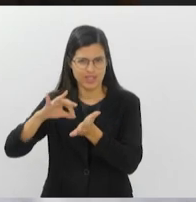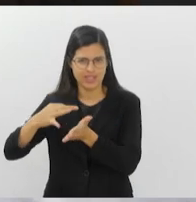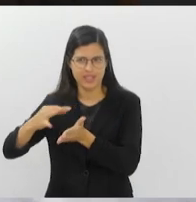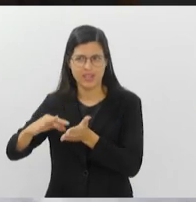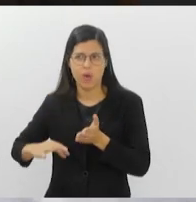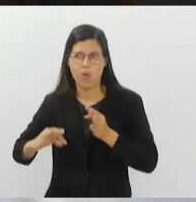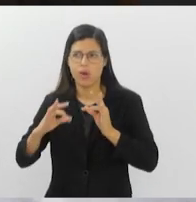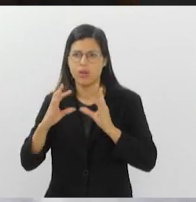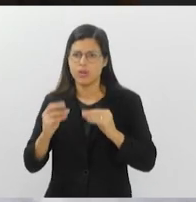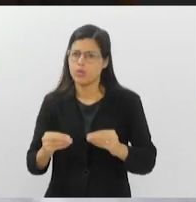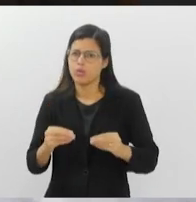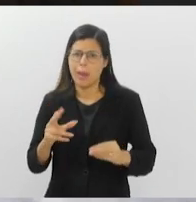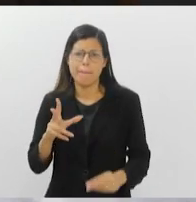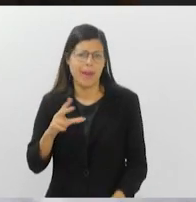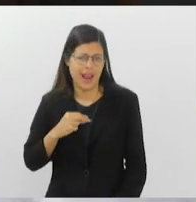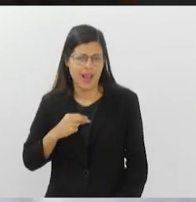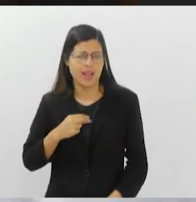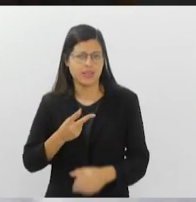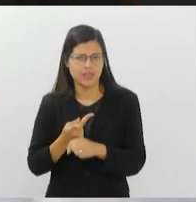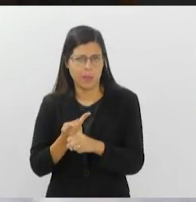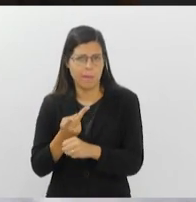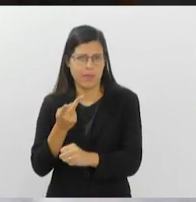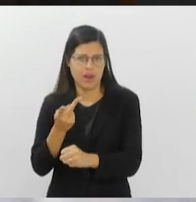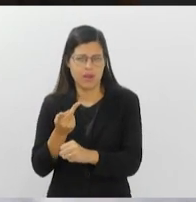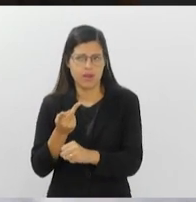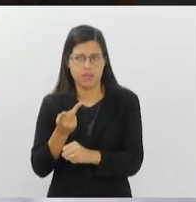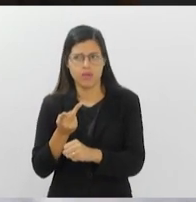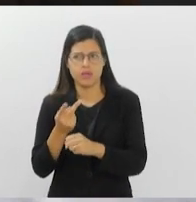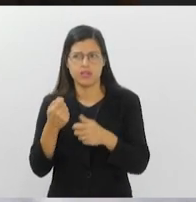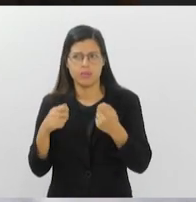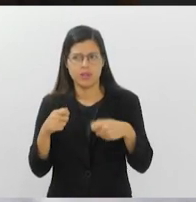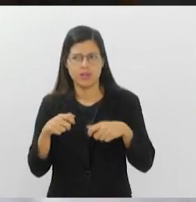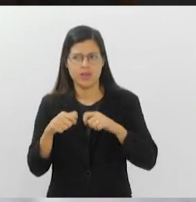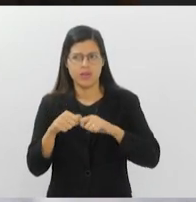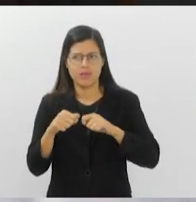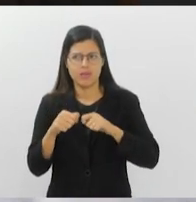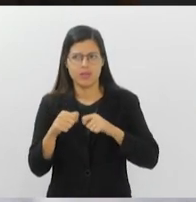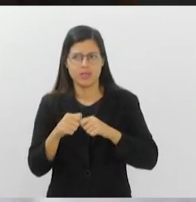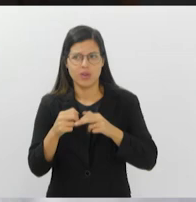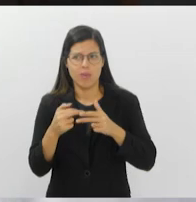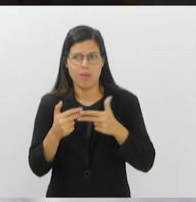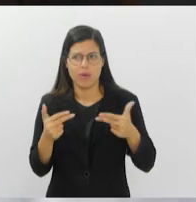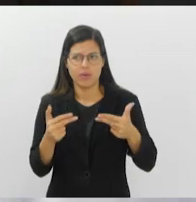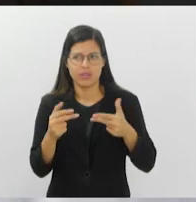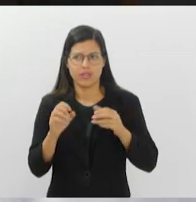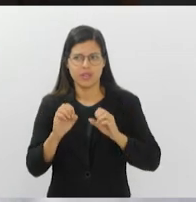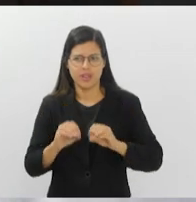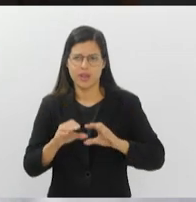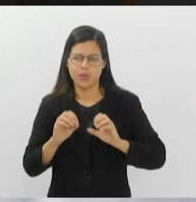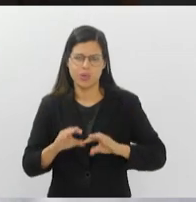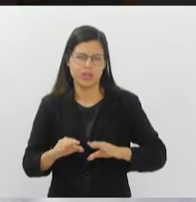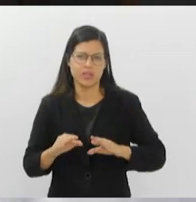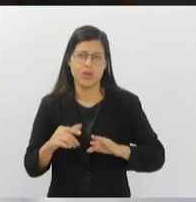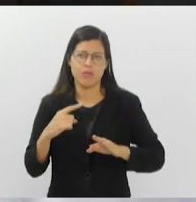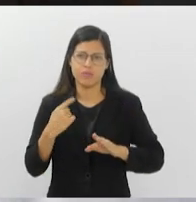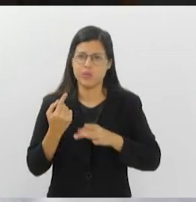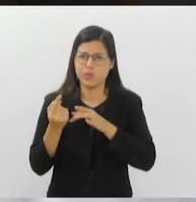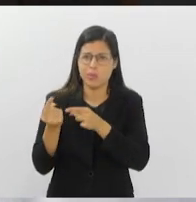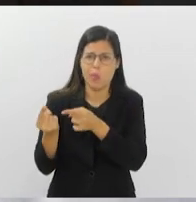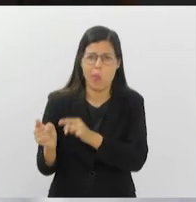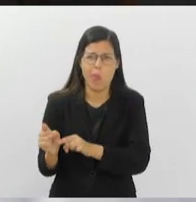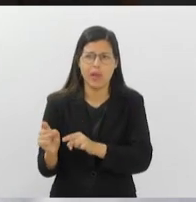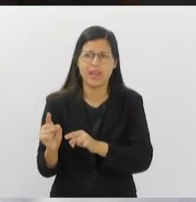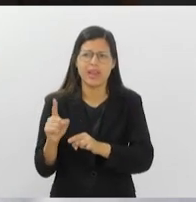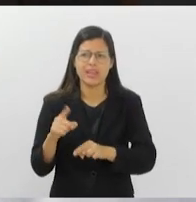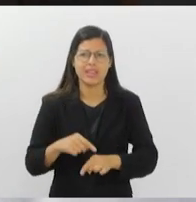todas elas merecedoras do prêmio. E aí a gente teve que fazer algo que na educação, inclusive, a gente luta muito contra, que é